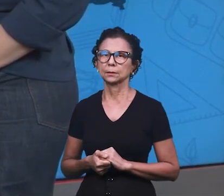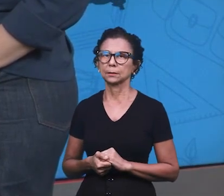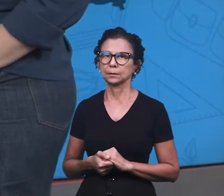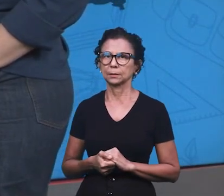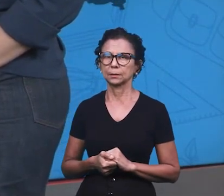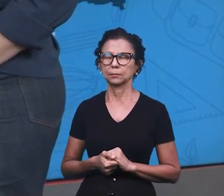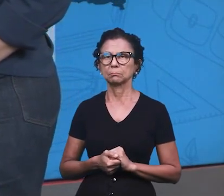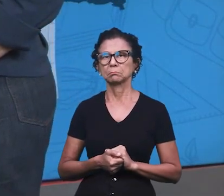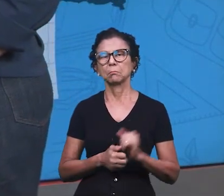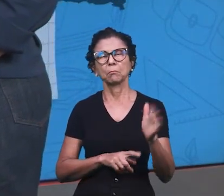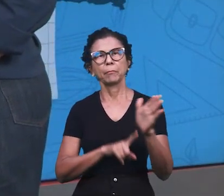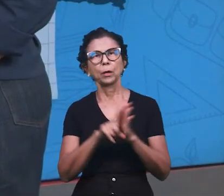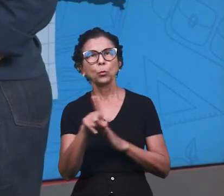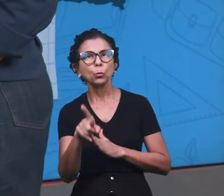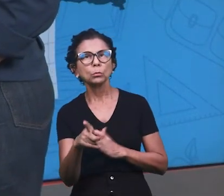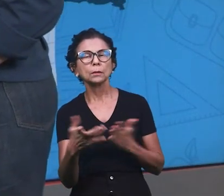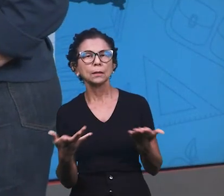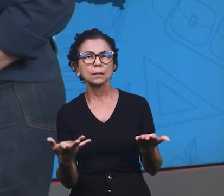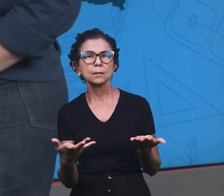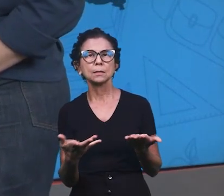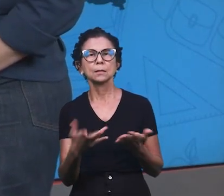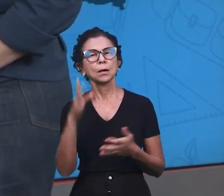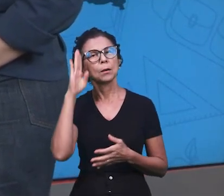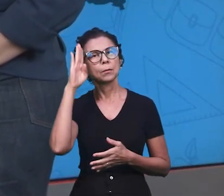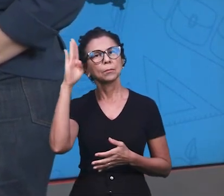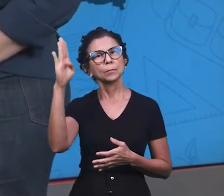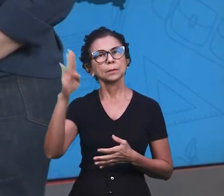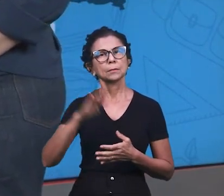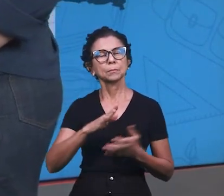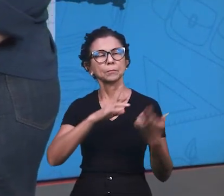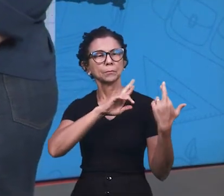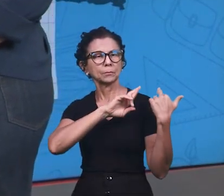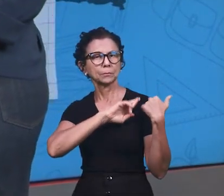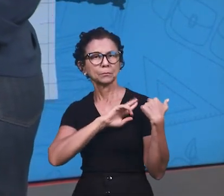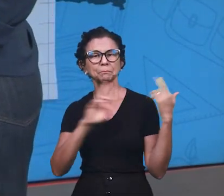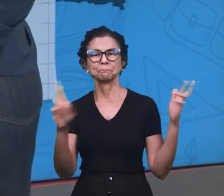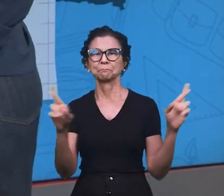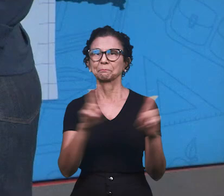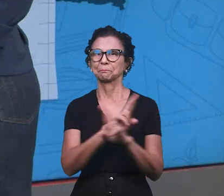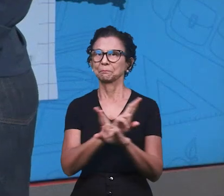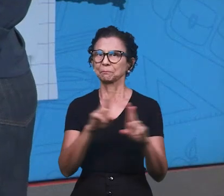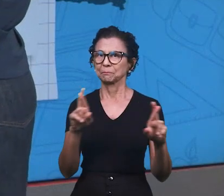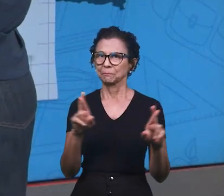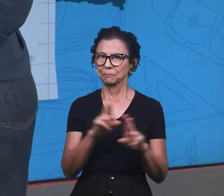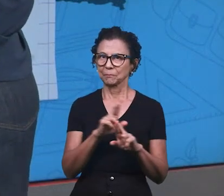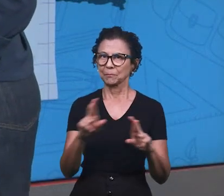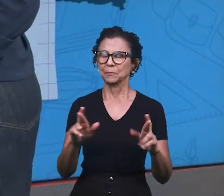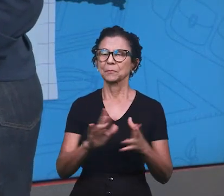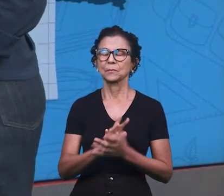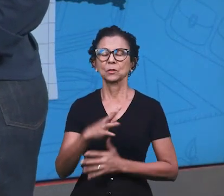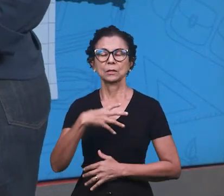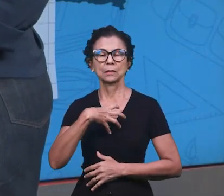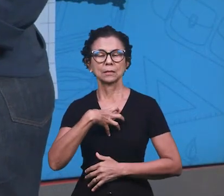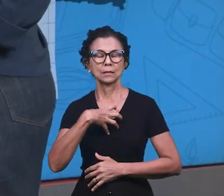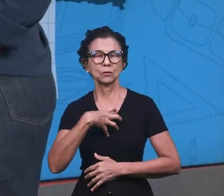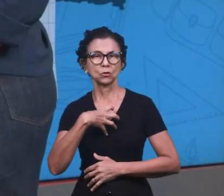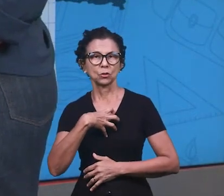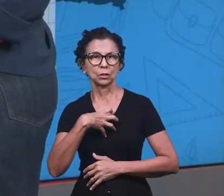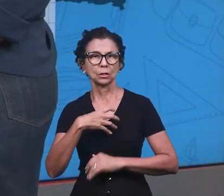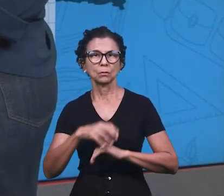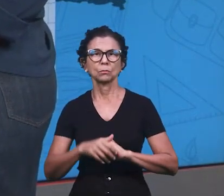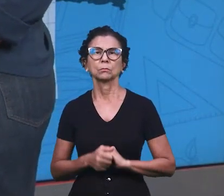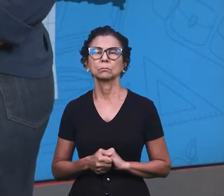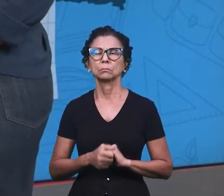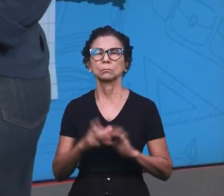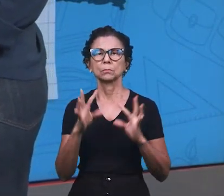operadores argumentativos, que são os principais termos responsáveis pela relação semântica de sentido construída ao longo